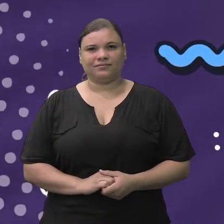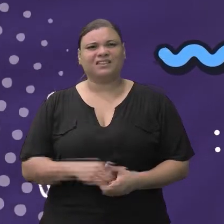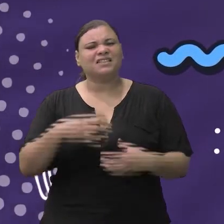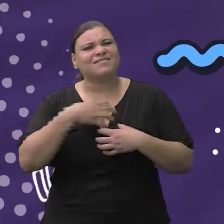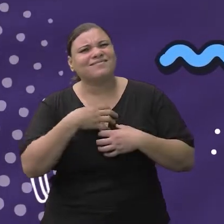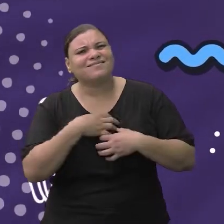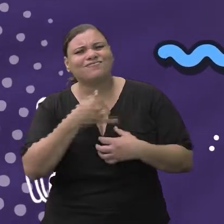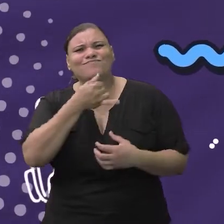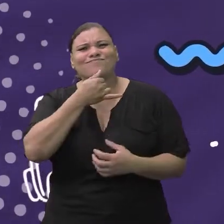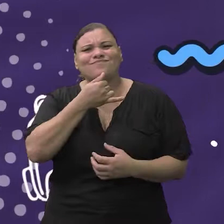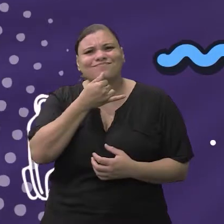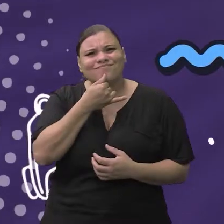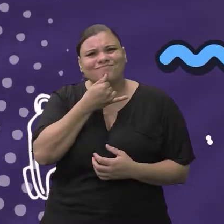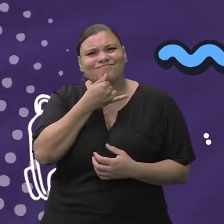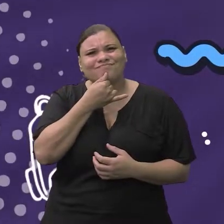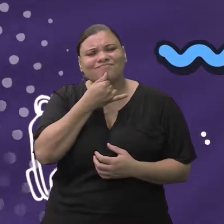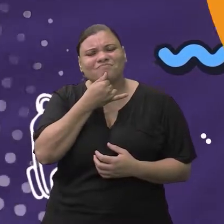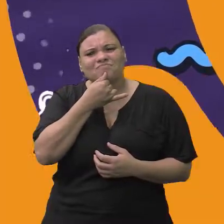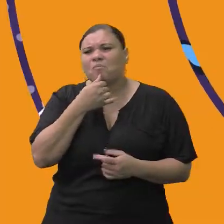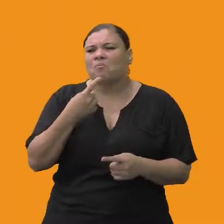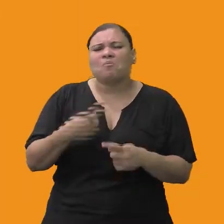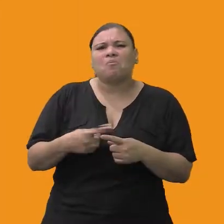O que te deixa triste?